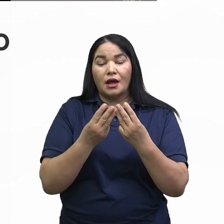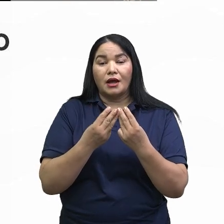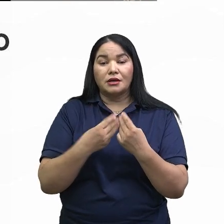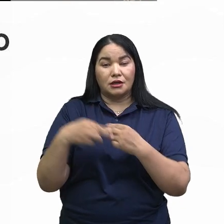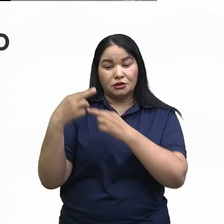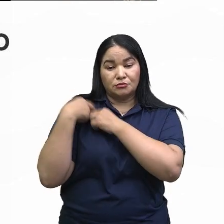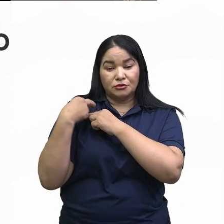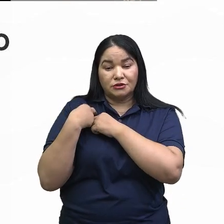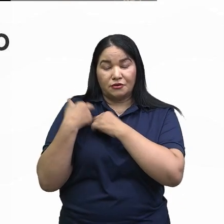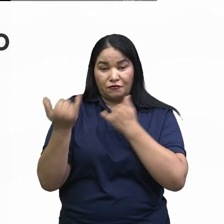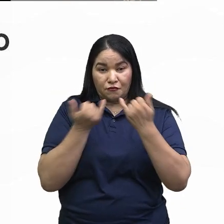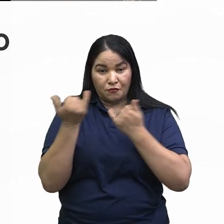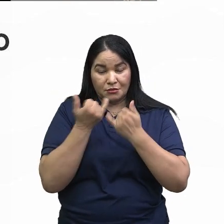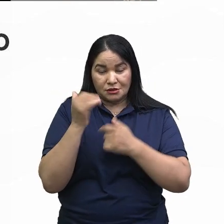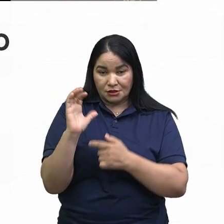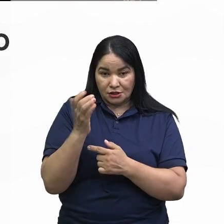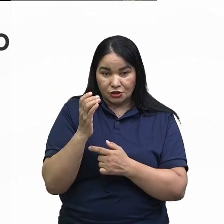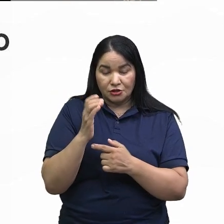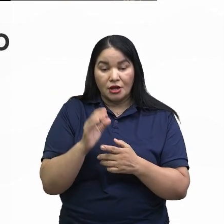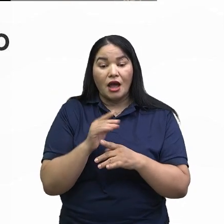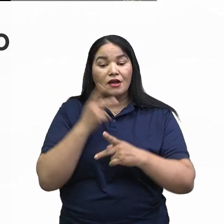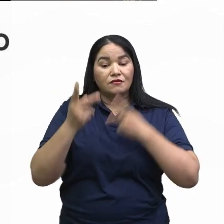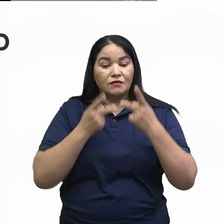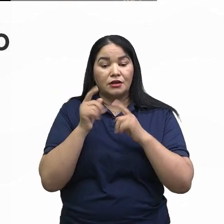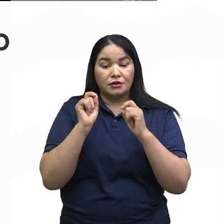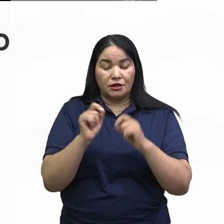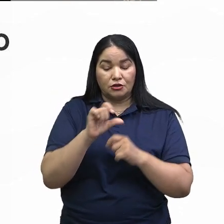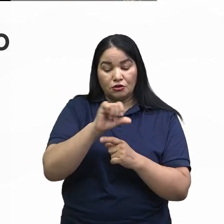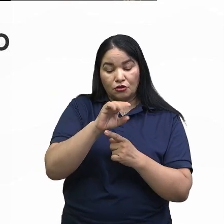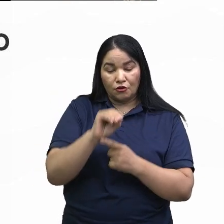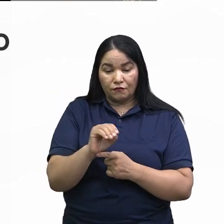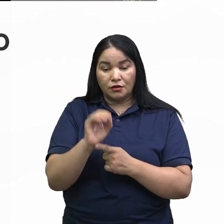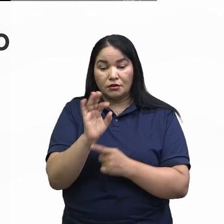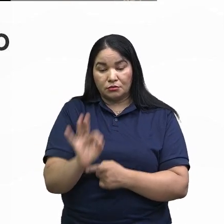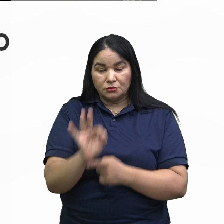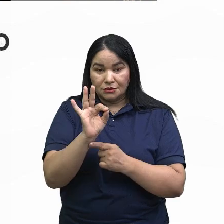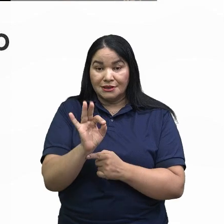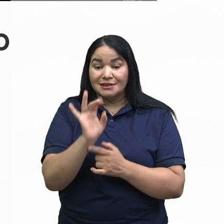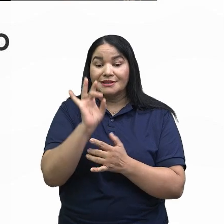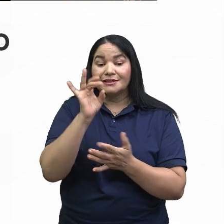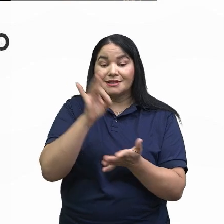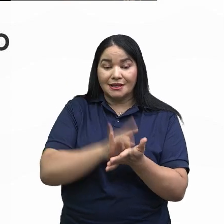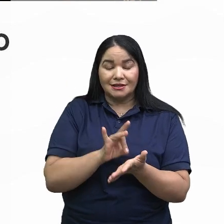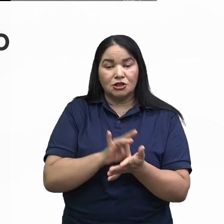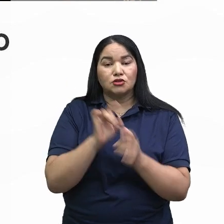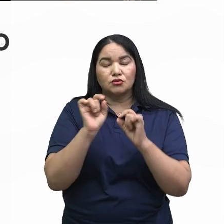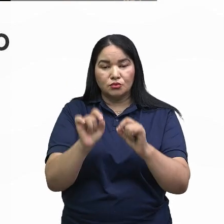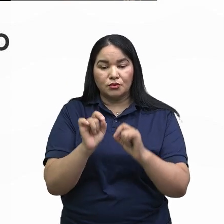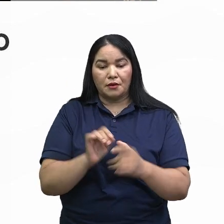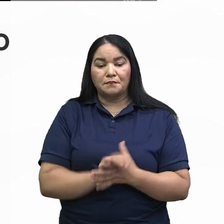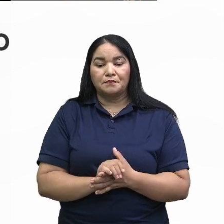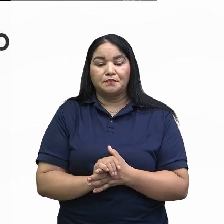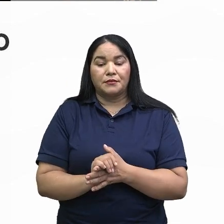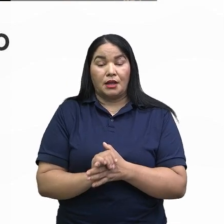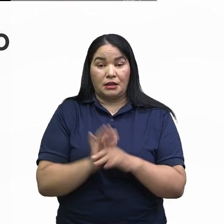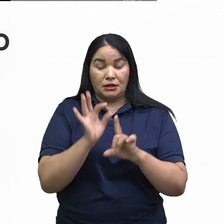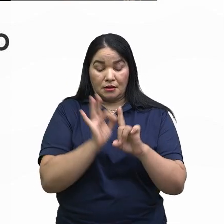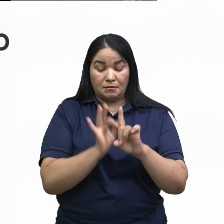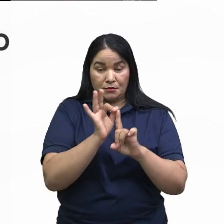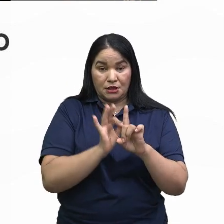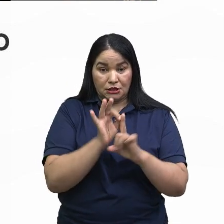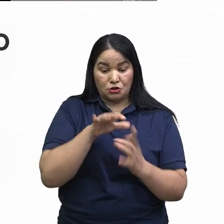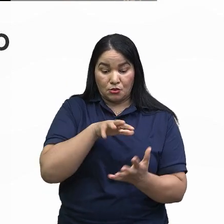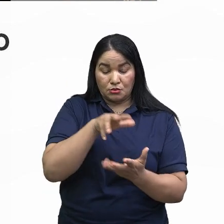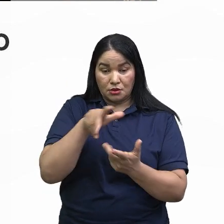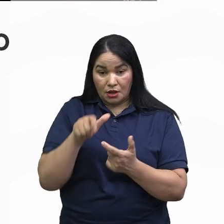científicas e afirma que há 90% de certeza que o aumento da temperatura na Terra está sendo